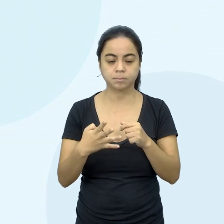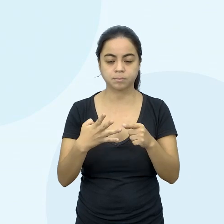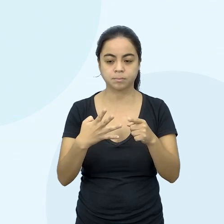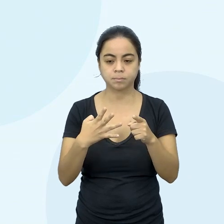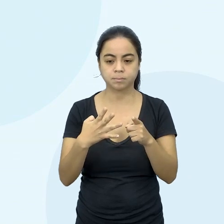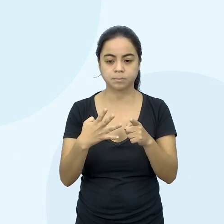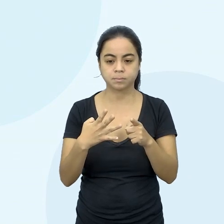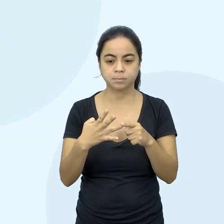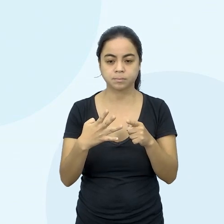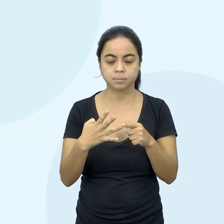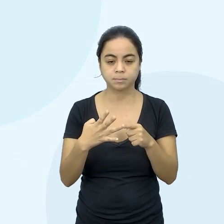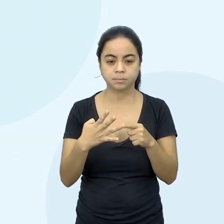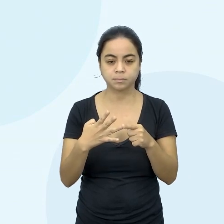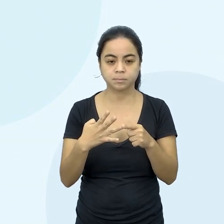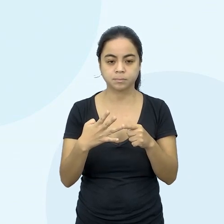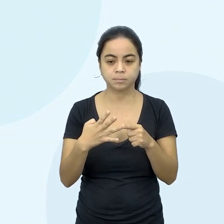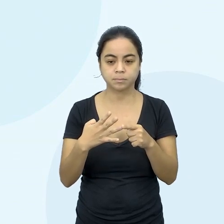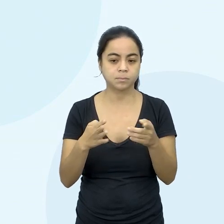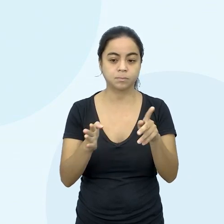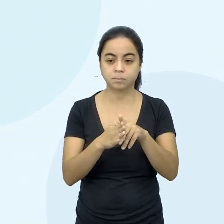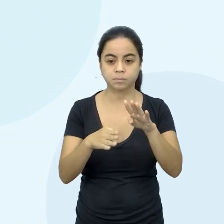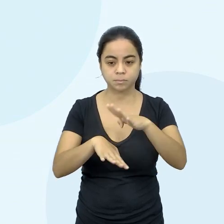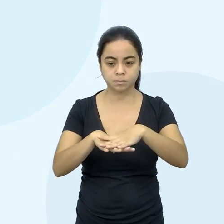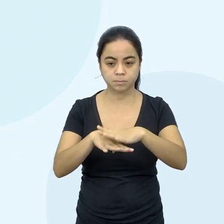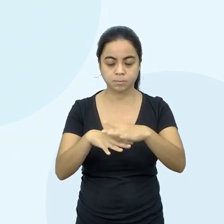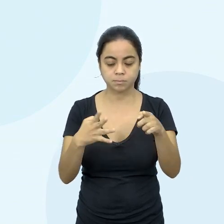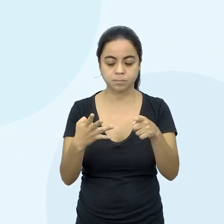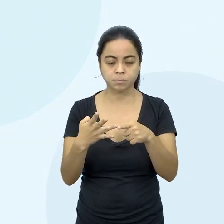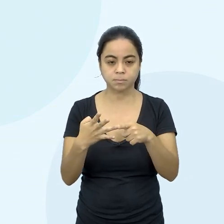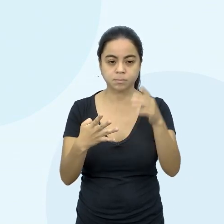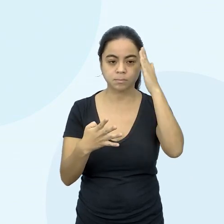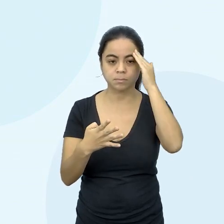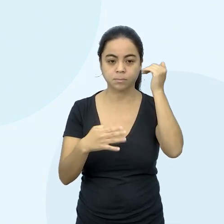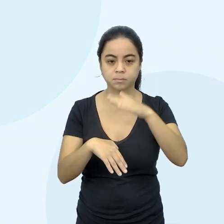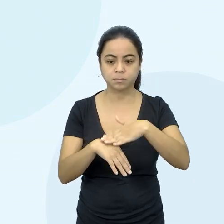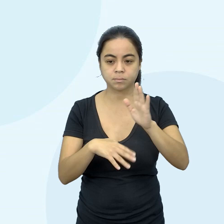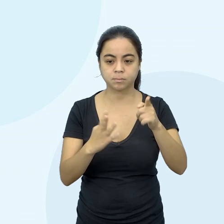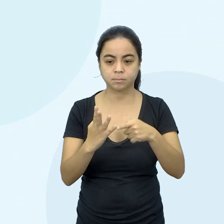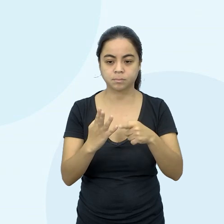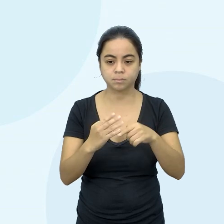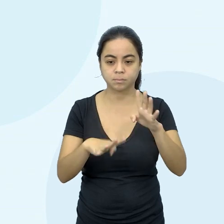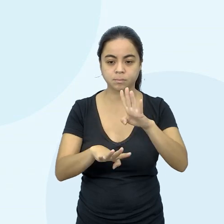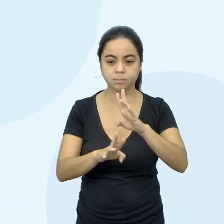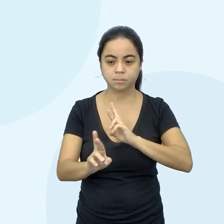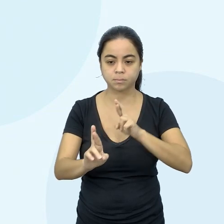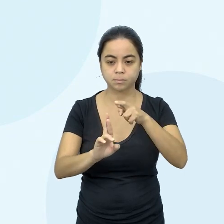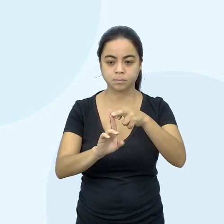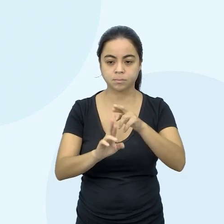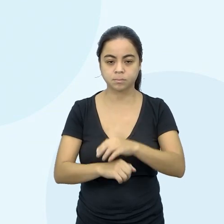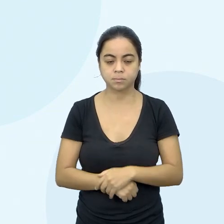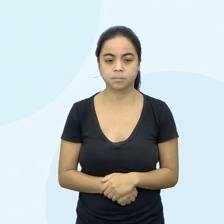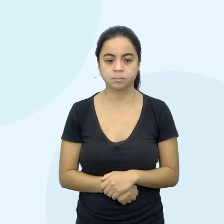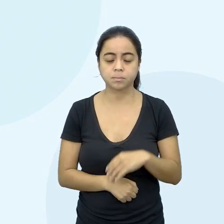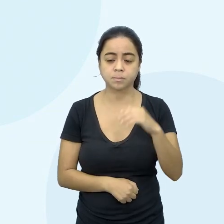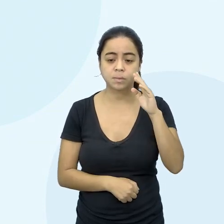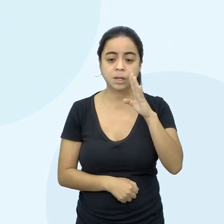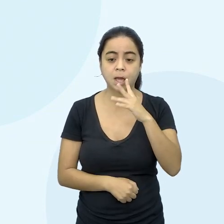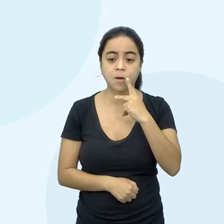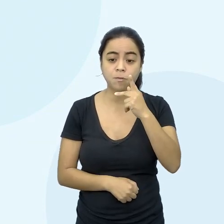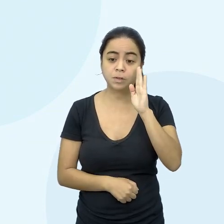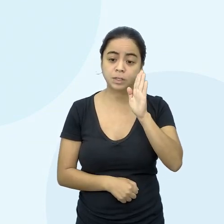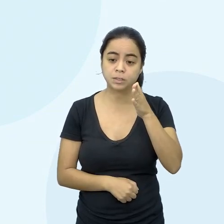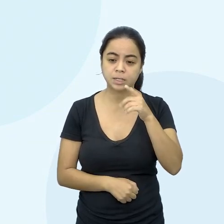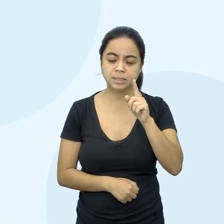aprofundamento desse componente de matemática, o Saiba Mais e as referências. Como eu disse, né, a gente sempre faz